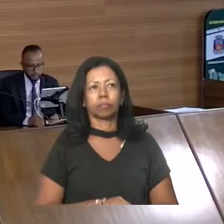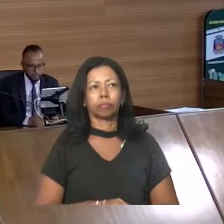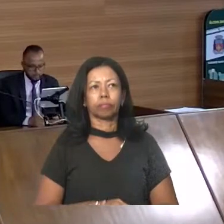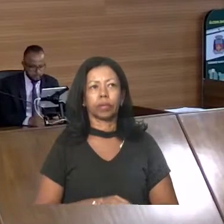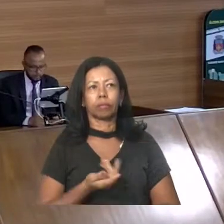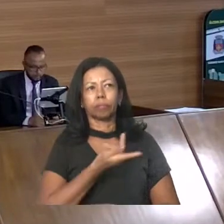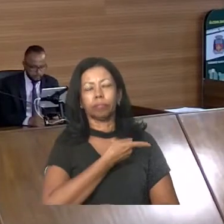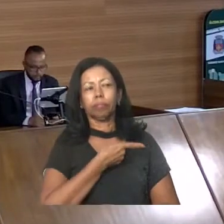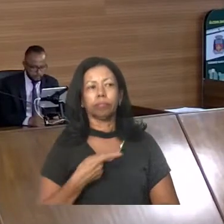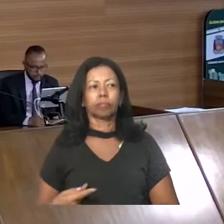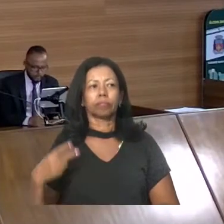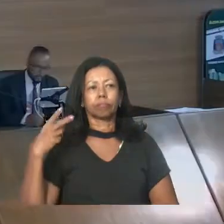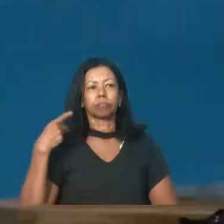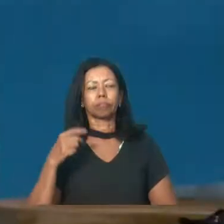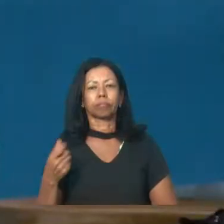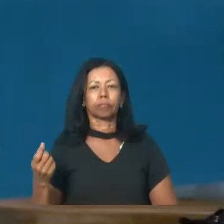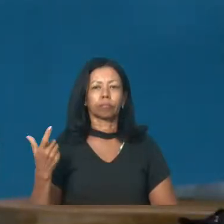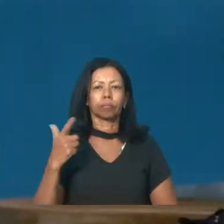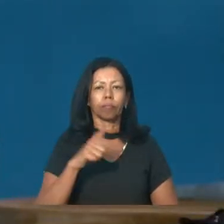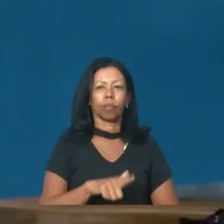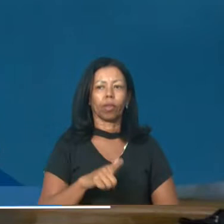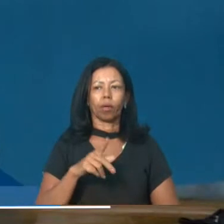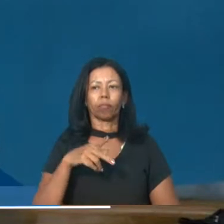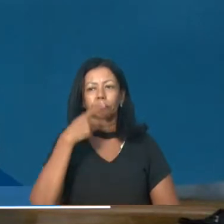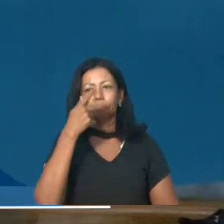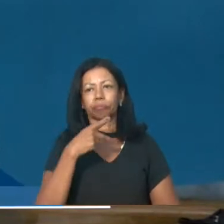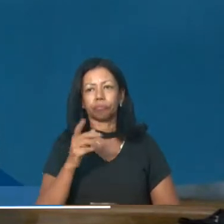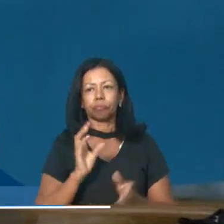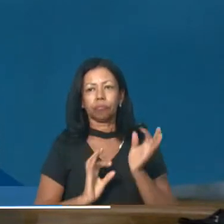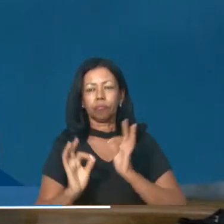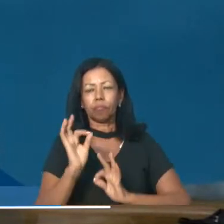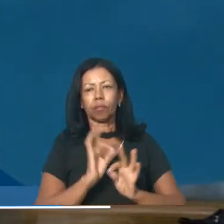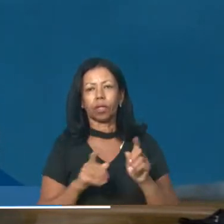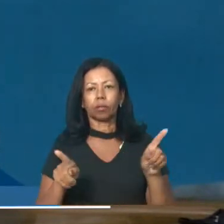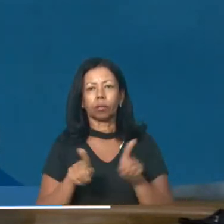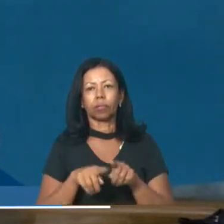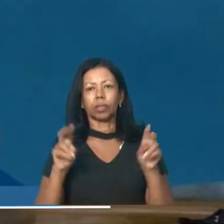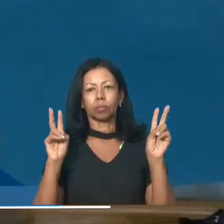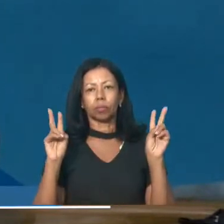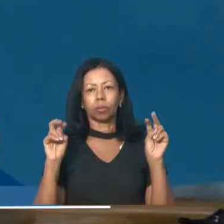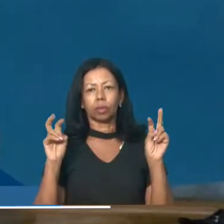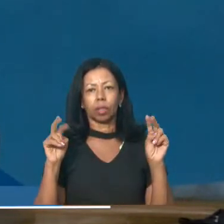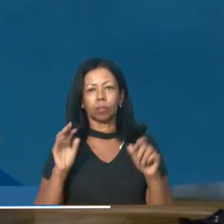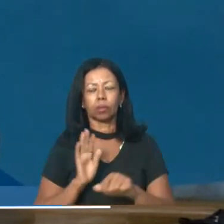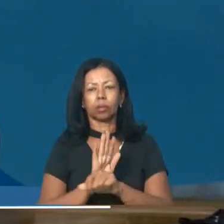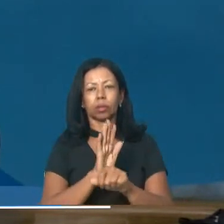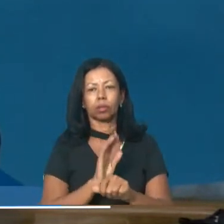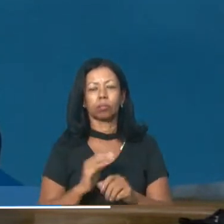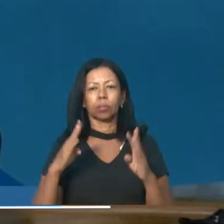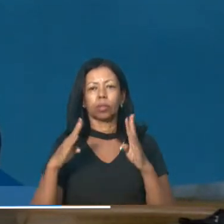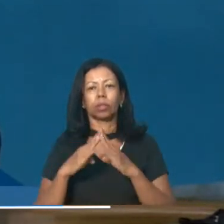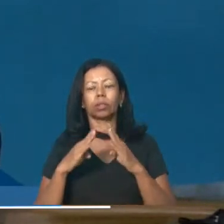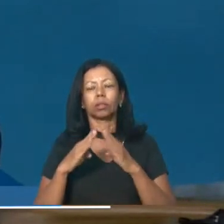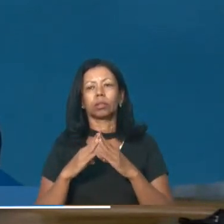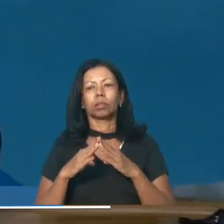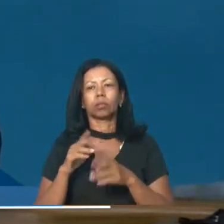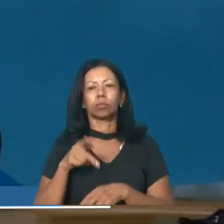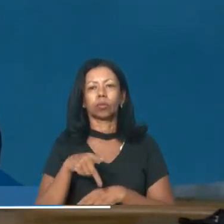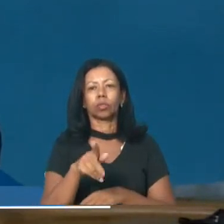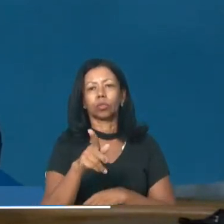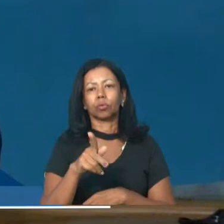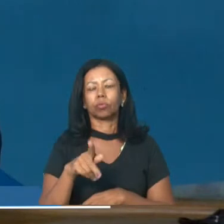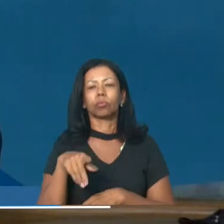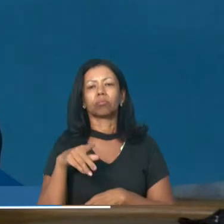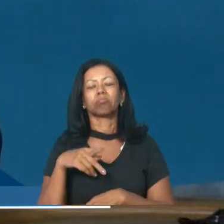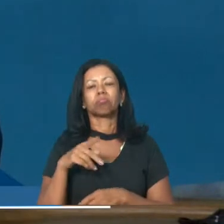Senhor presidente, nobres pares, mais uma vez, por se tratar de um projeto com o mesmo tema, o auxílio moradia, eu mantenho a restrição